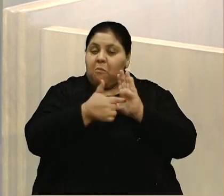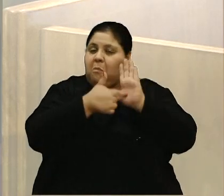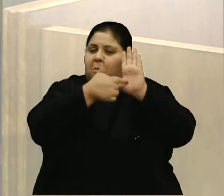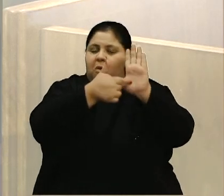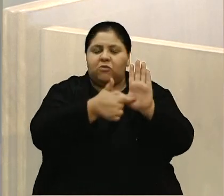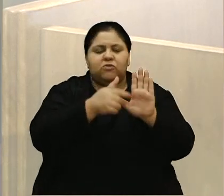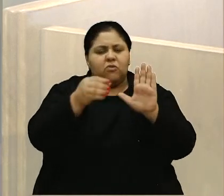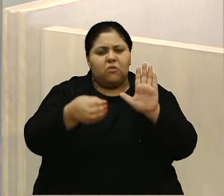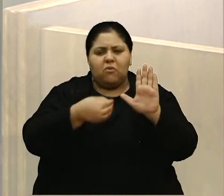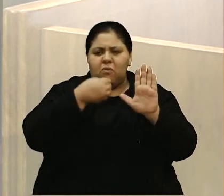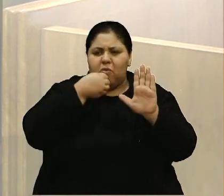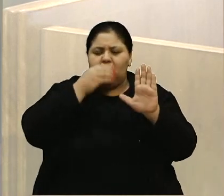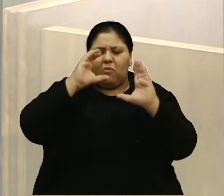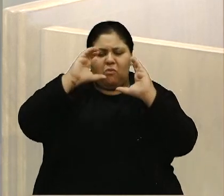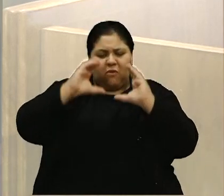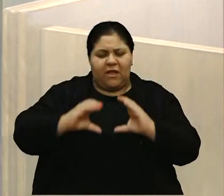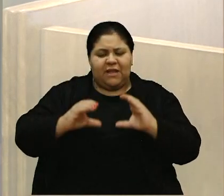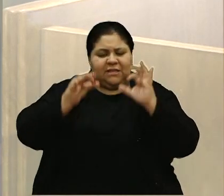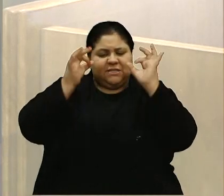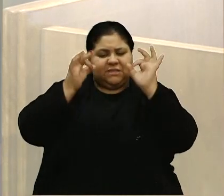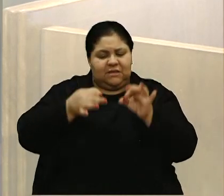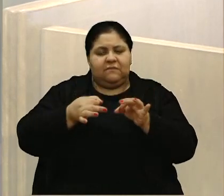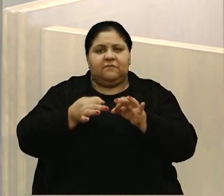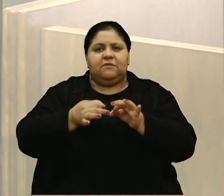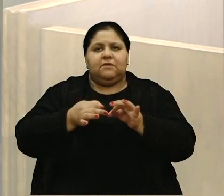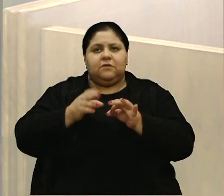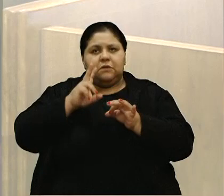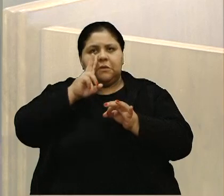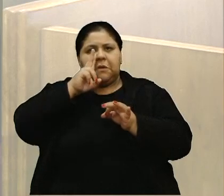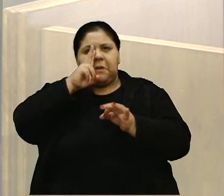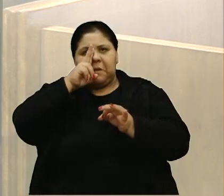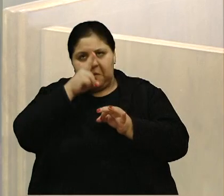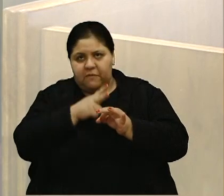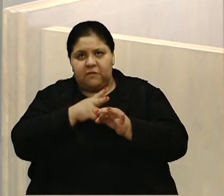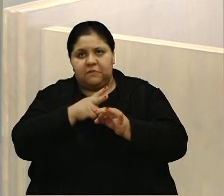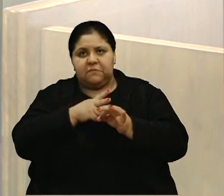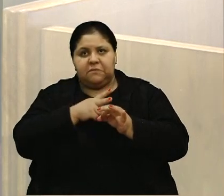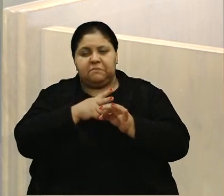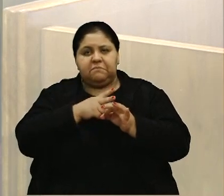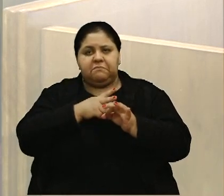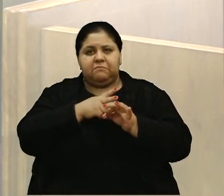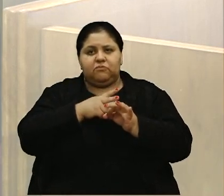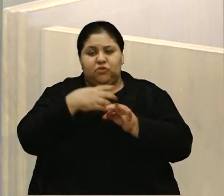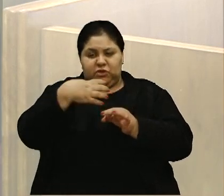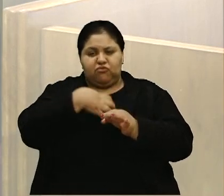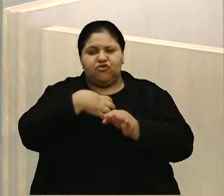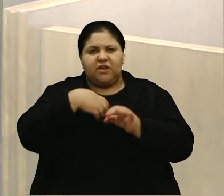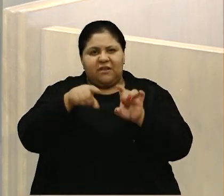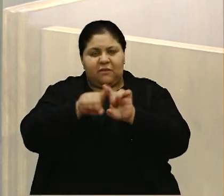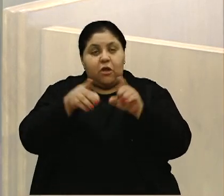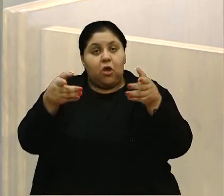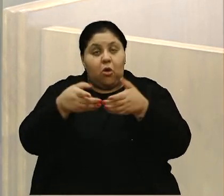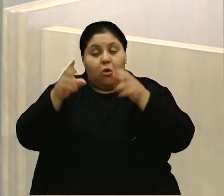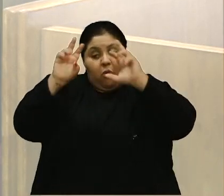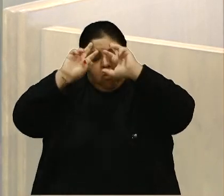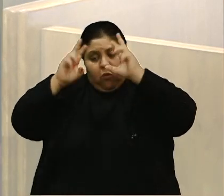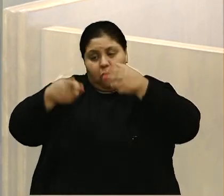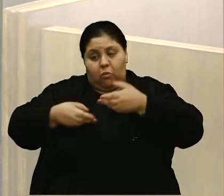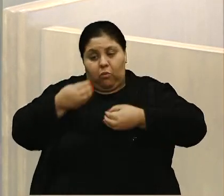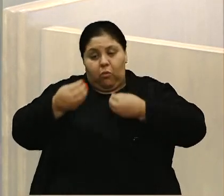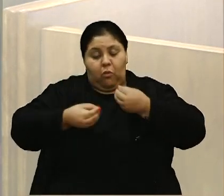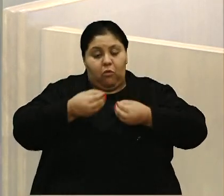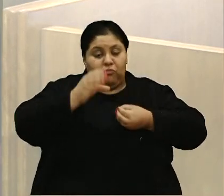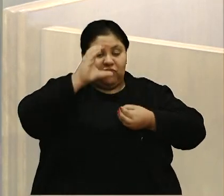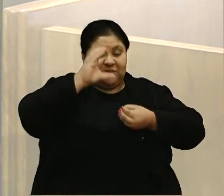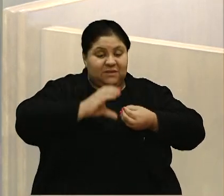claros do caráter extraordinário e da força da sua personalidade. Hoje, ao reconhecê-la como cidadã